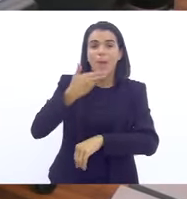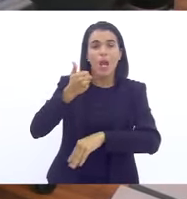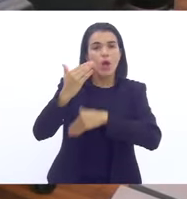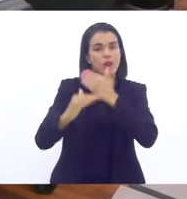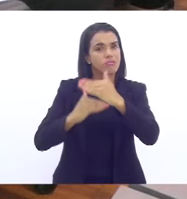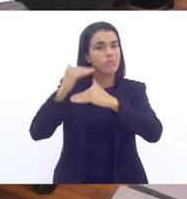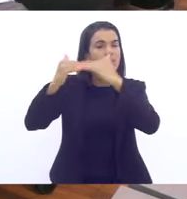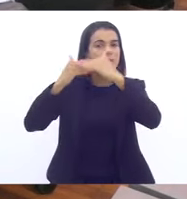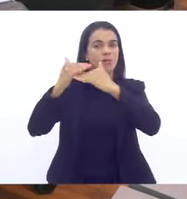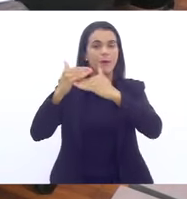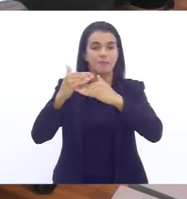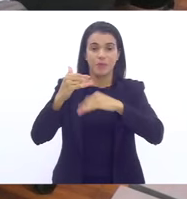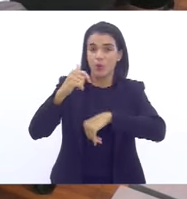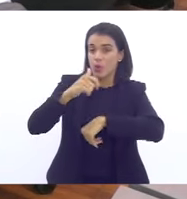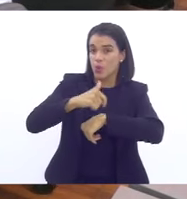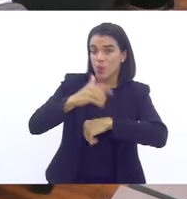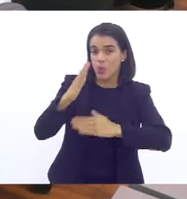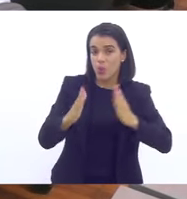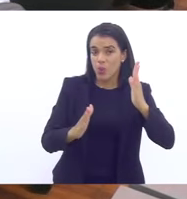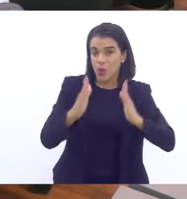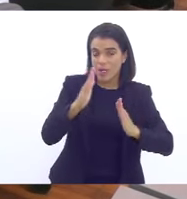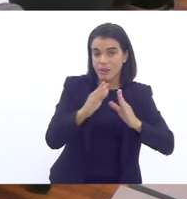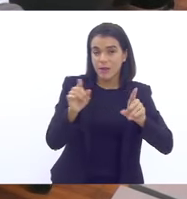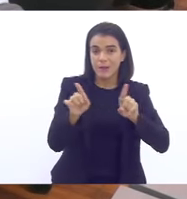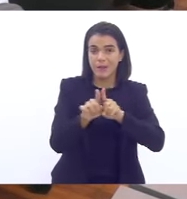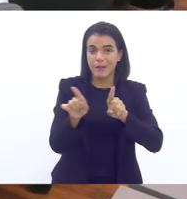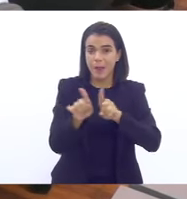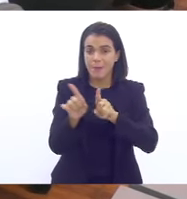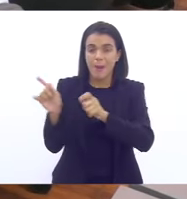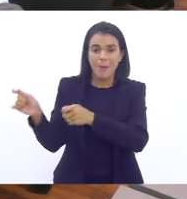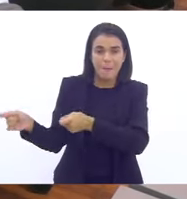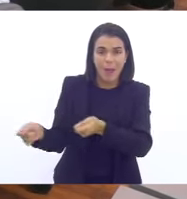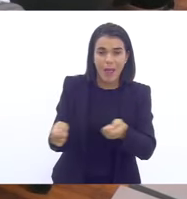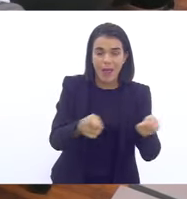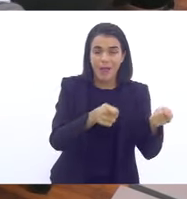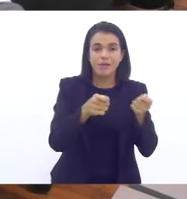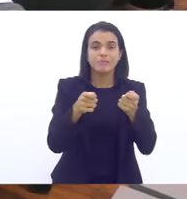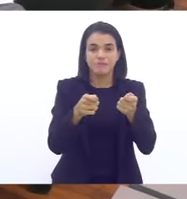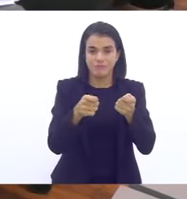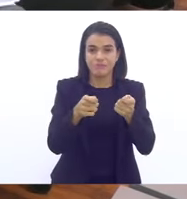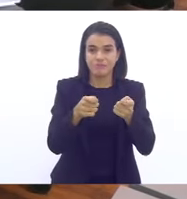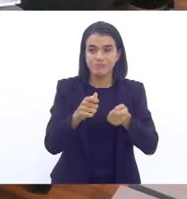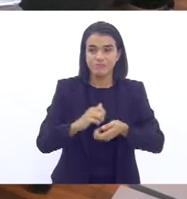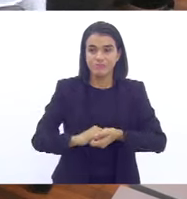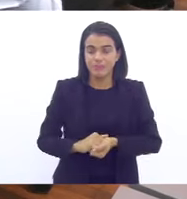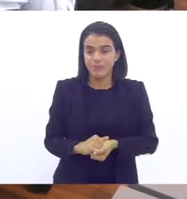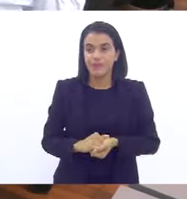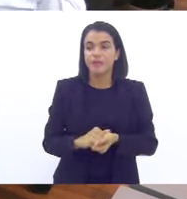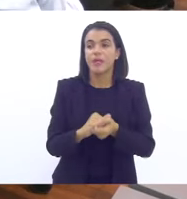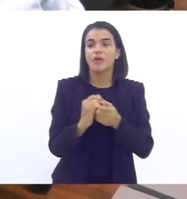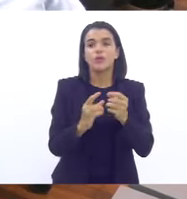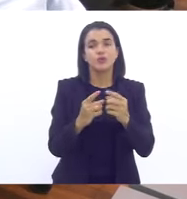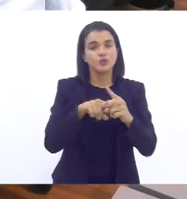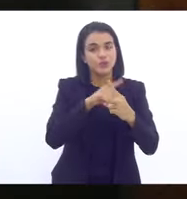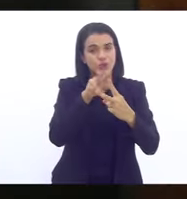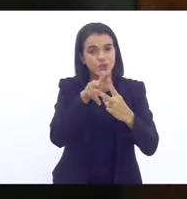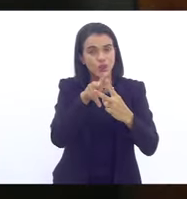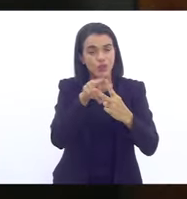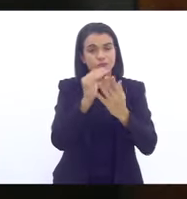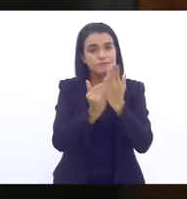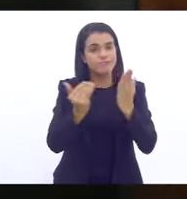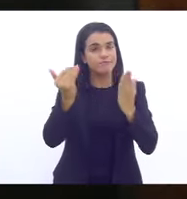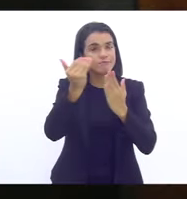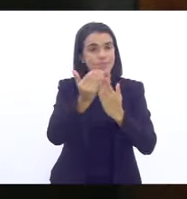na duração quanto na frequência média de interrupções, ambos superiores